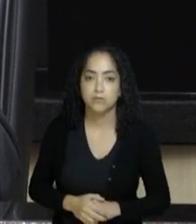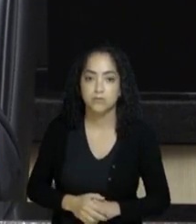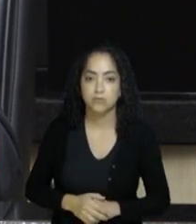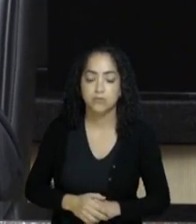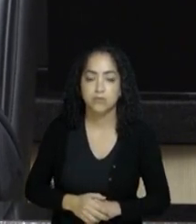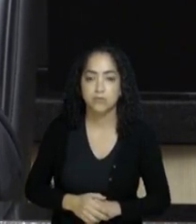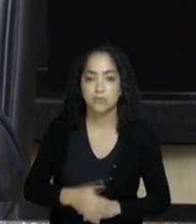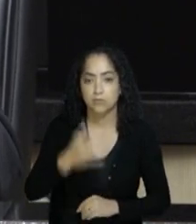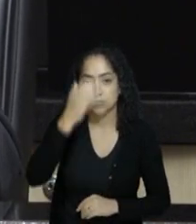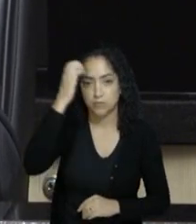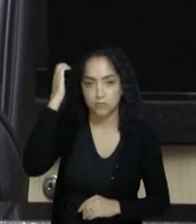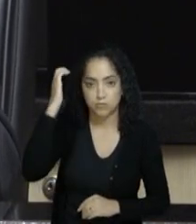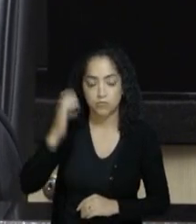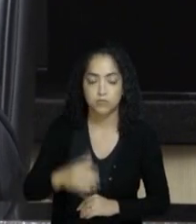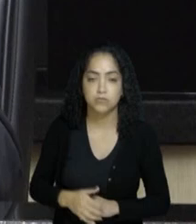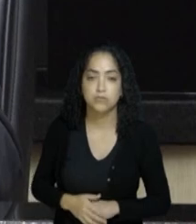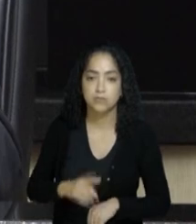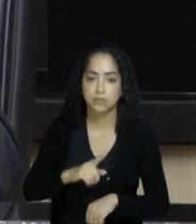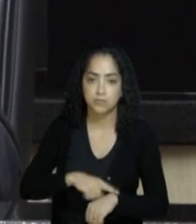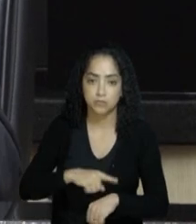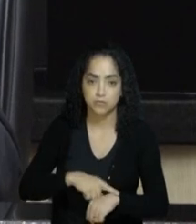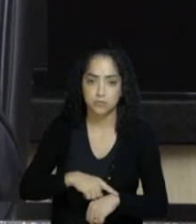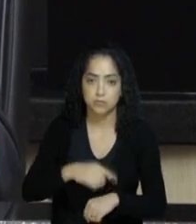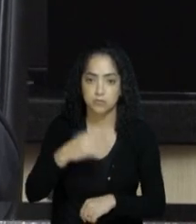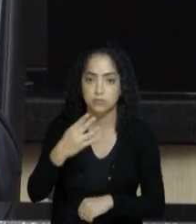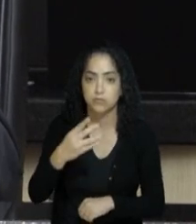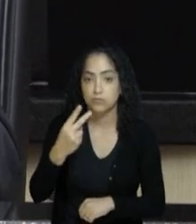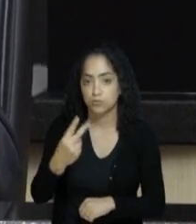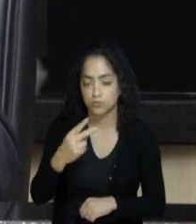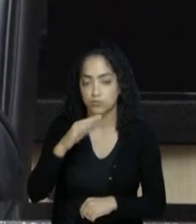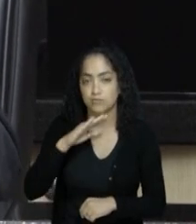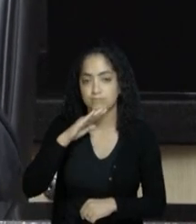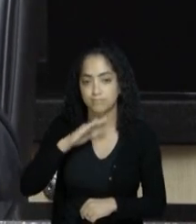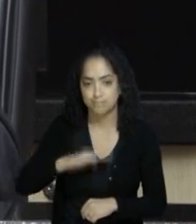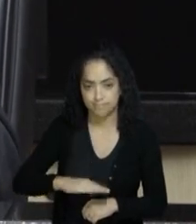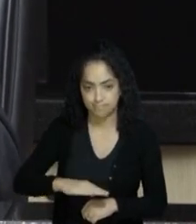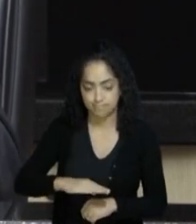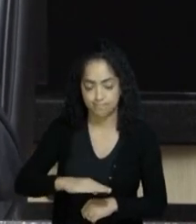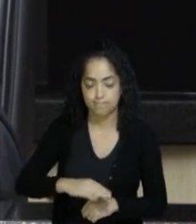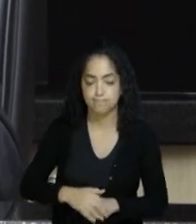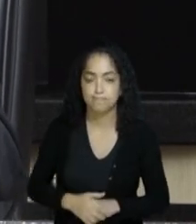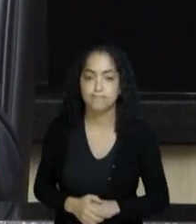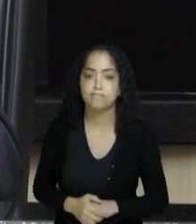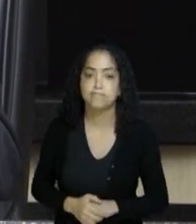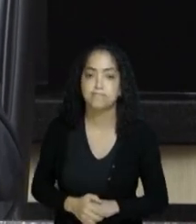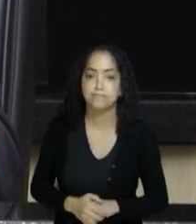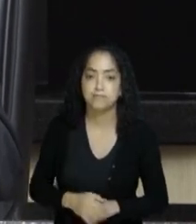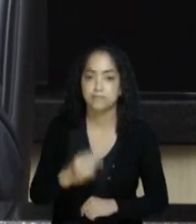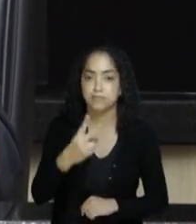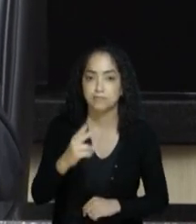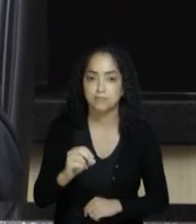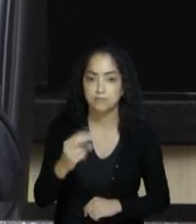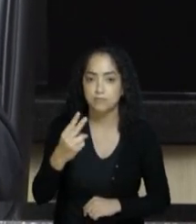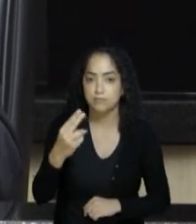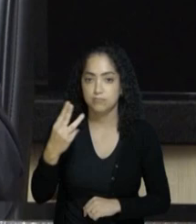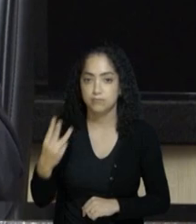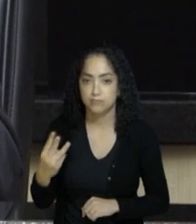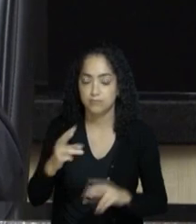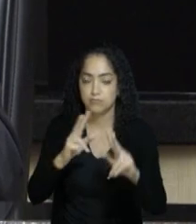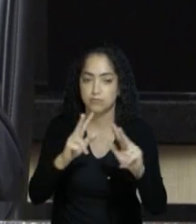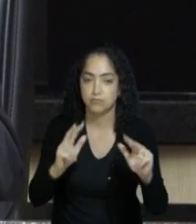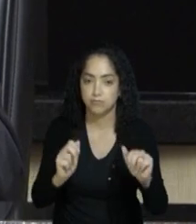Egídio. Às 14 horas do dia 23 do mês de agosto do ano 2023, nessa cidade